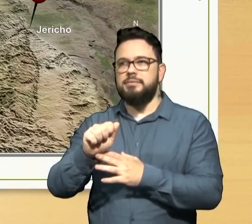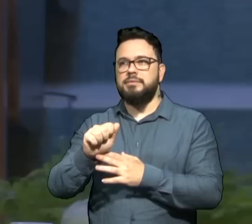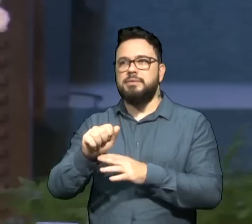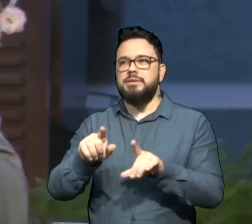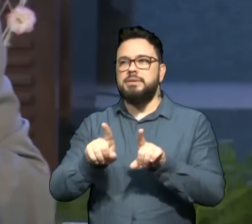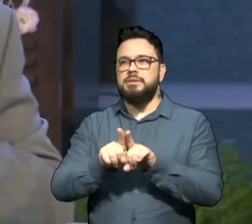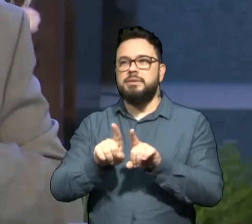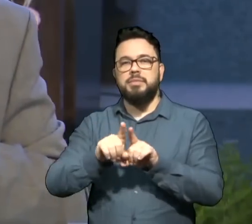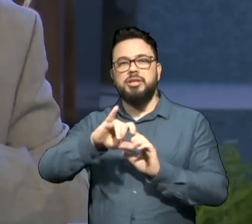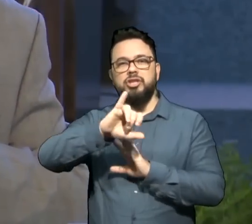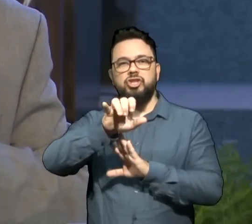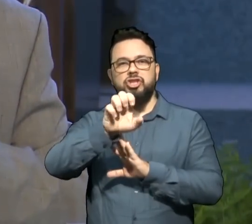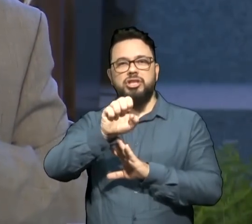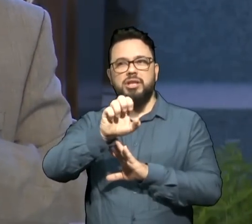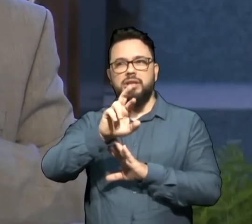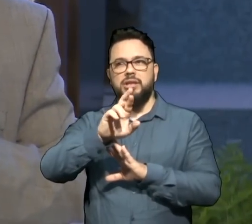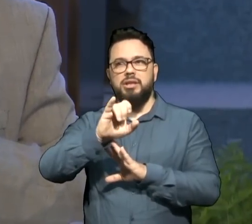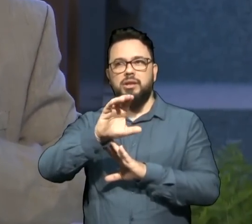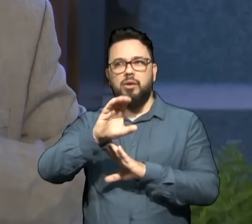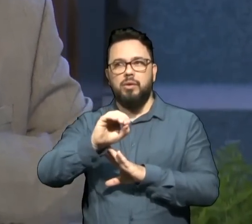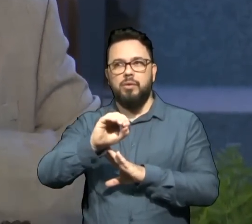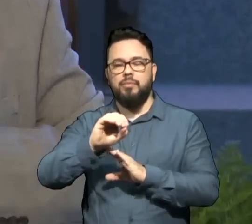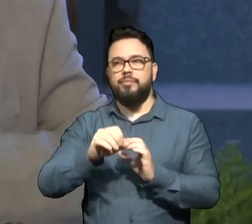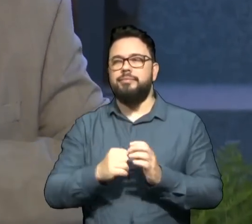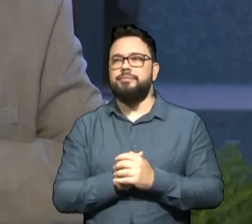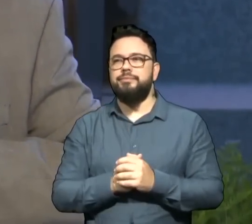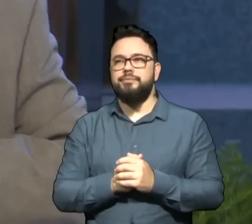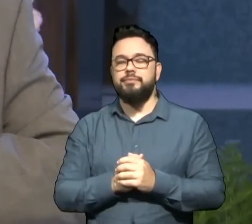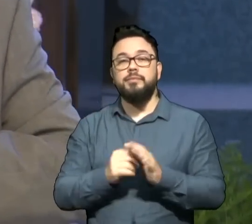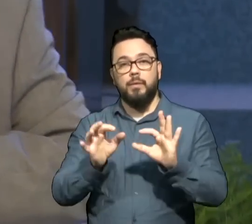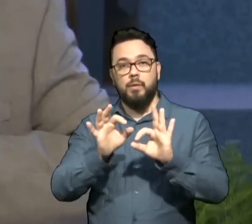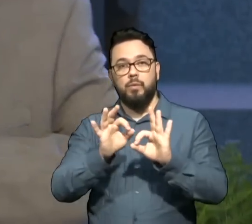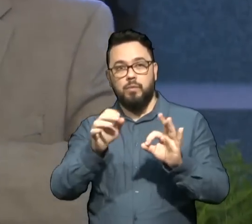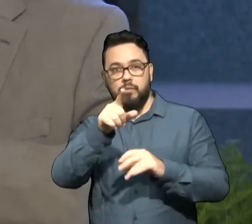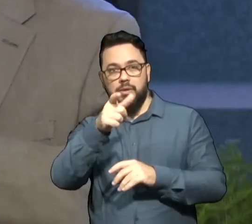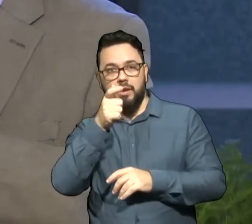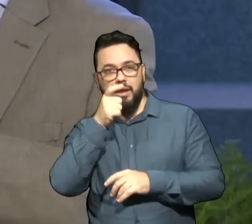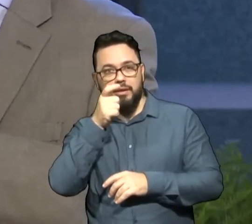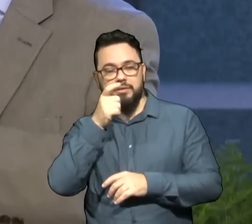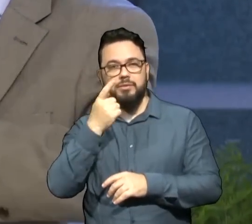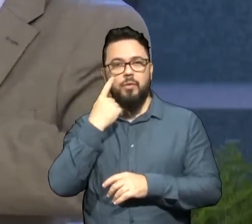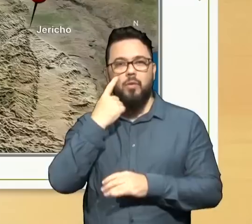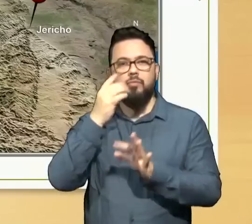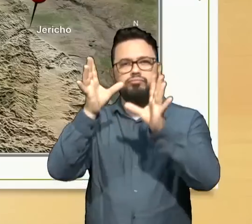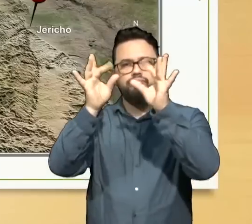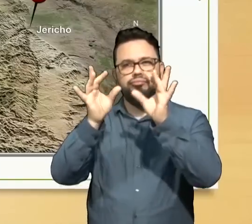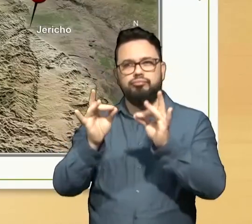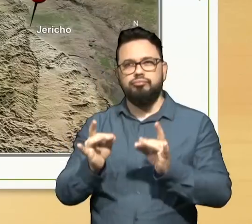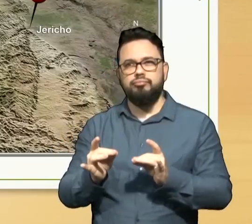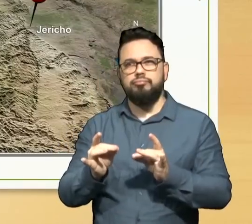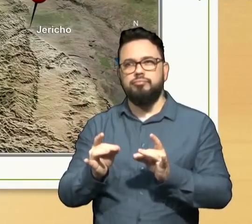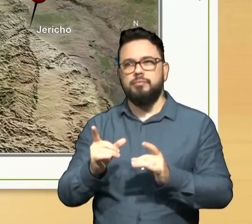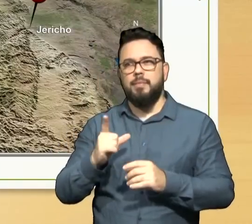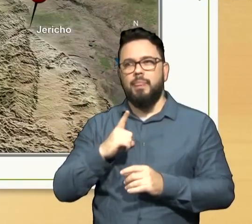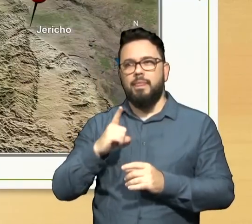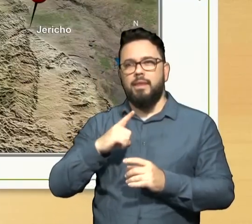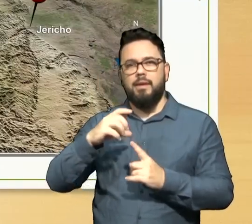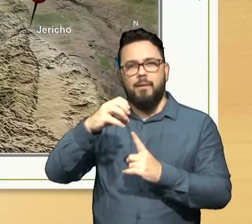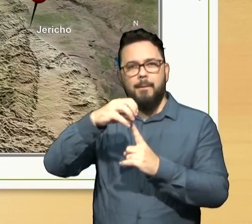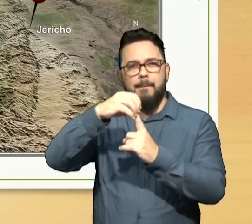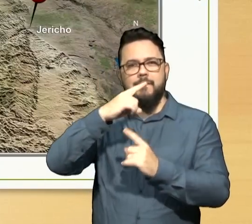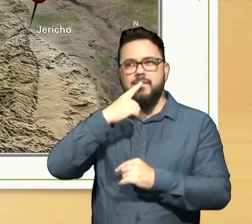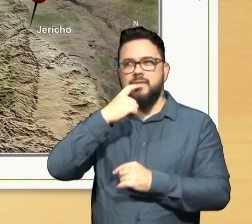também está conseguindo ver a tela cheia do Ótimo então você em casa também Preste atenção nos detalhes aí você tem um pininho mostrando lá